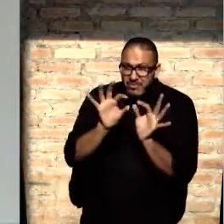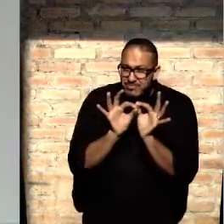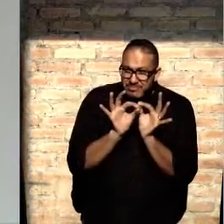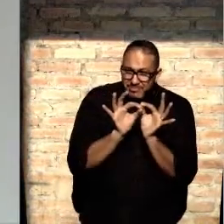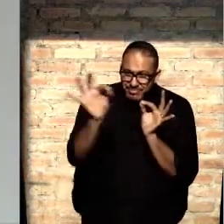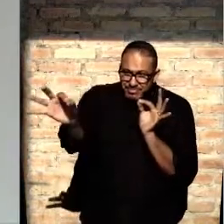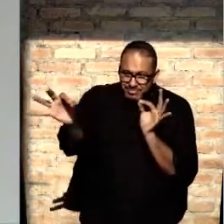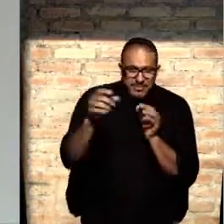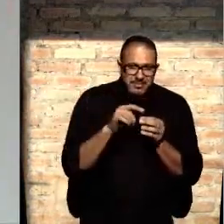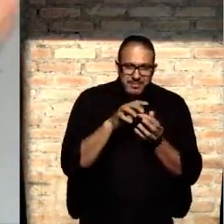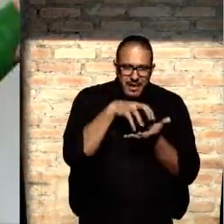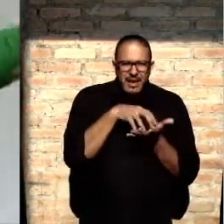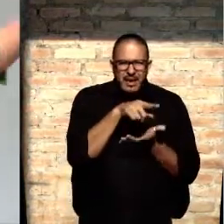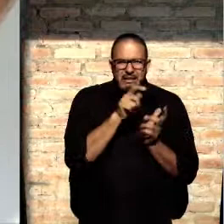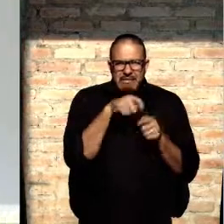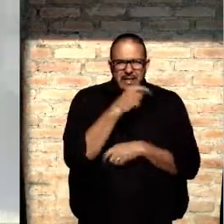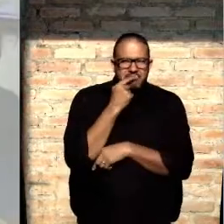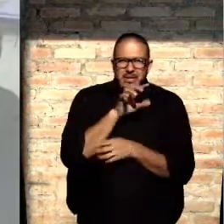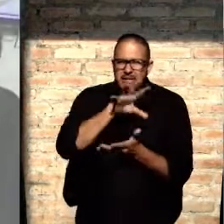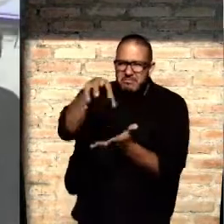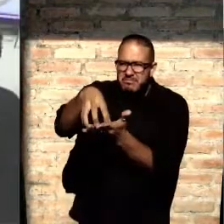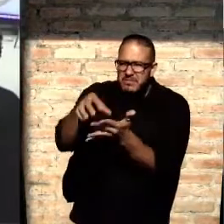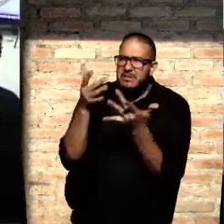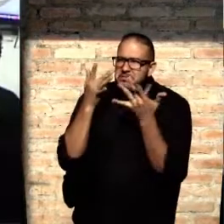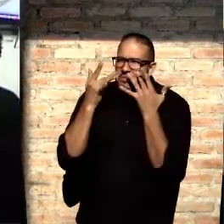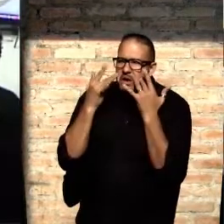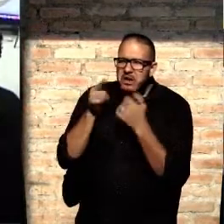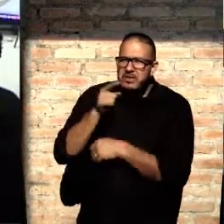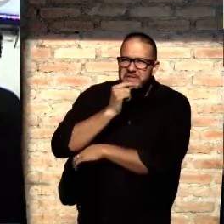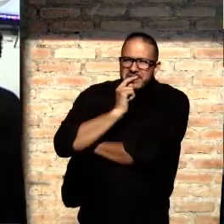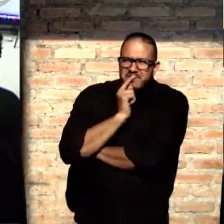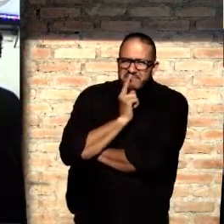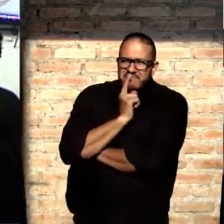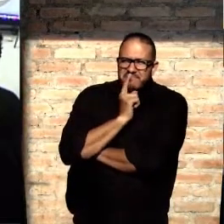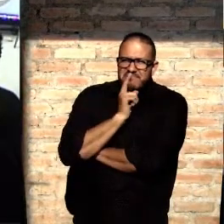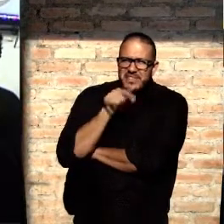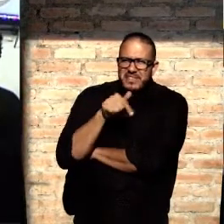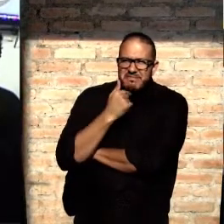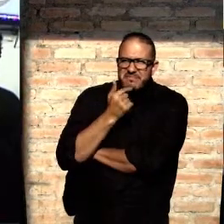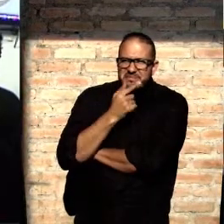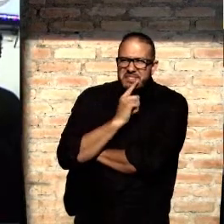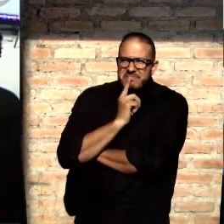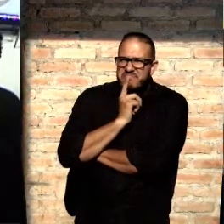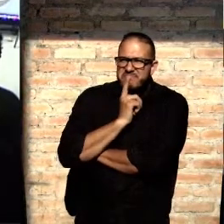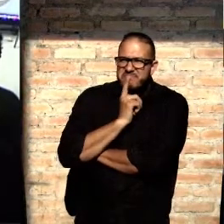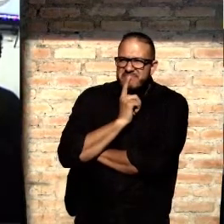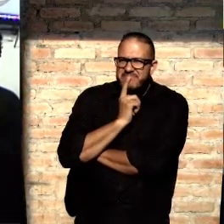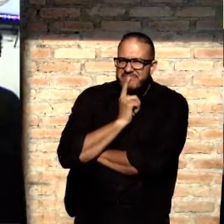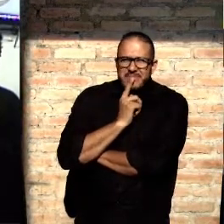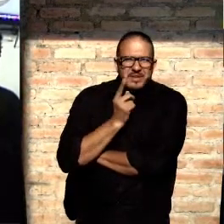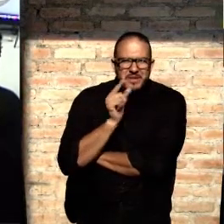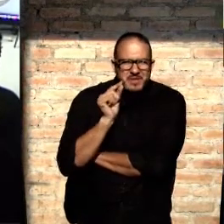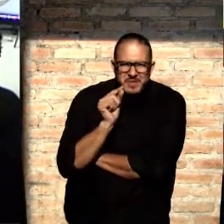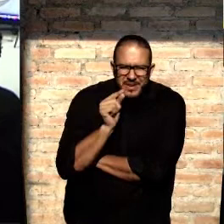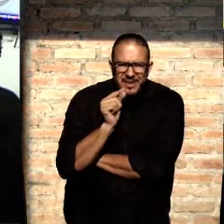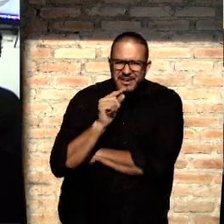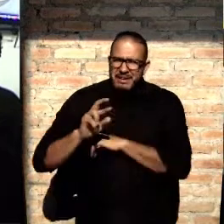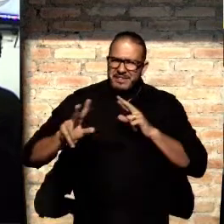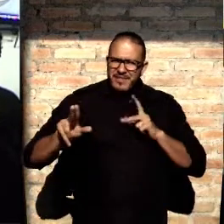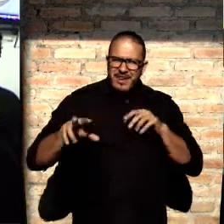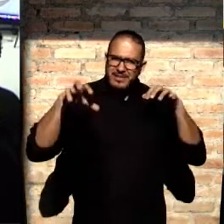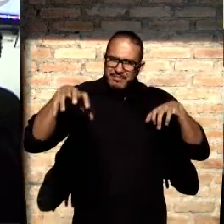quilômetros dali centro para fazer de novo a peça outro dia e aqui não rola o que faz essa